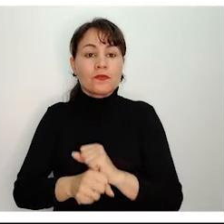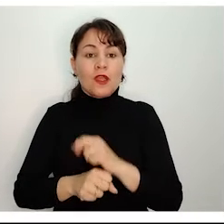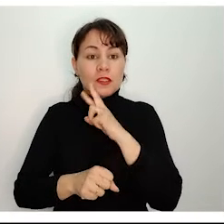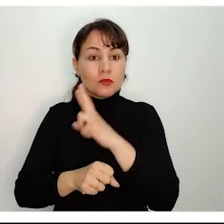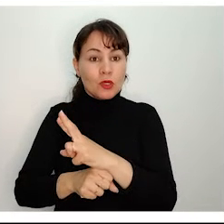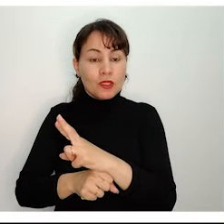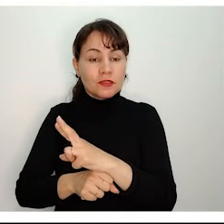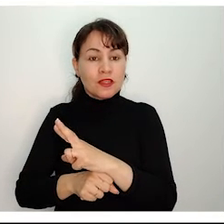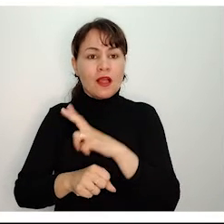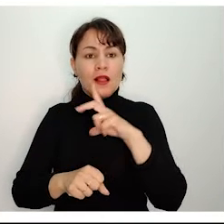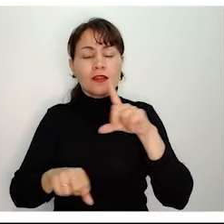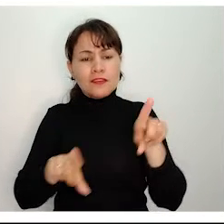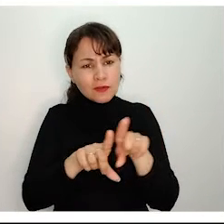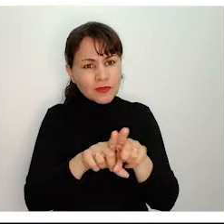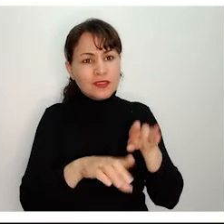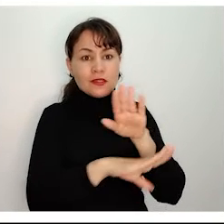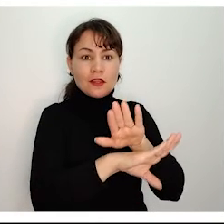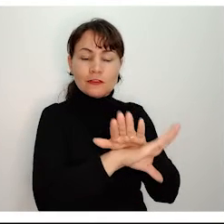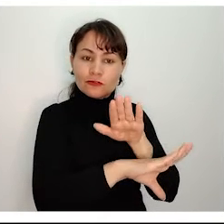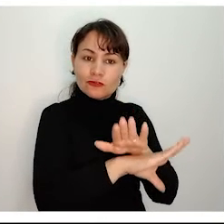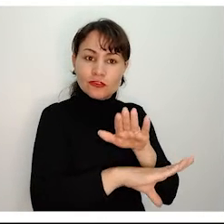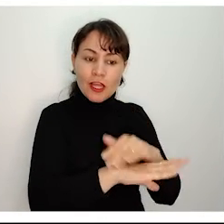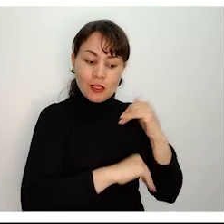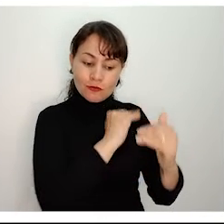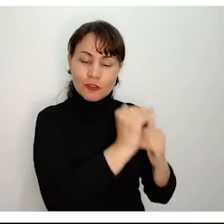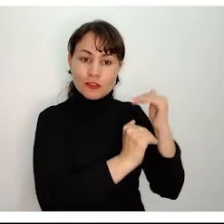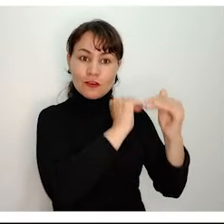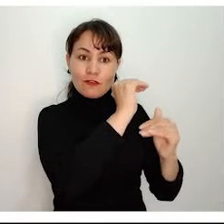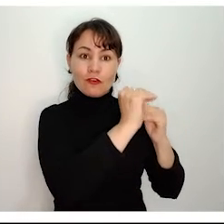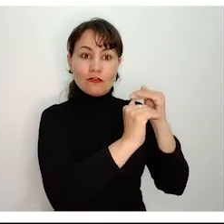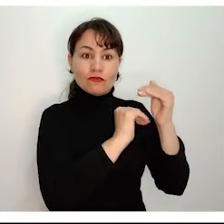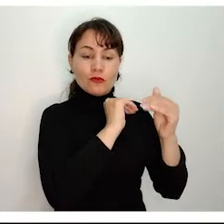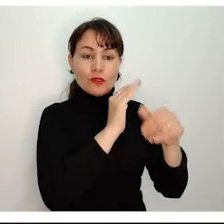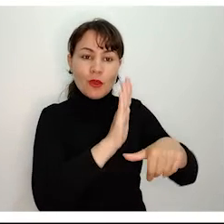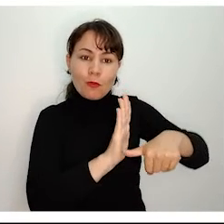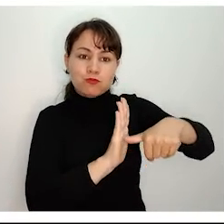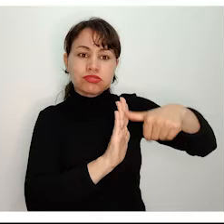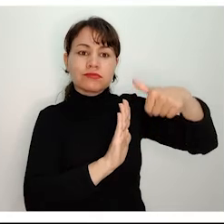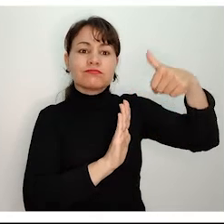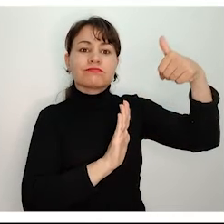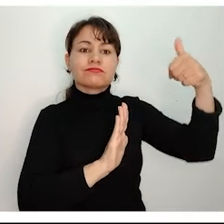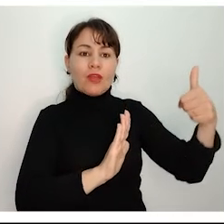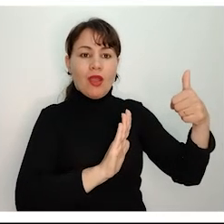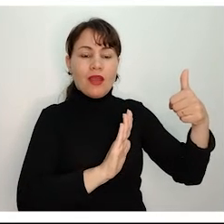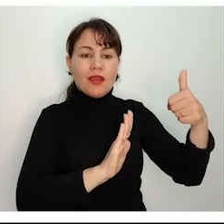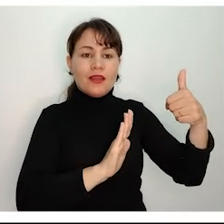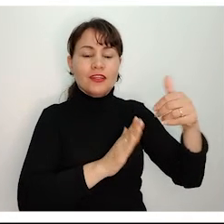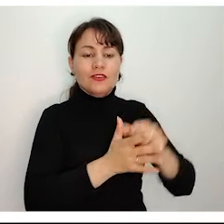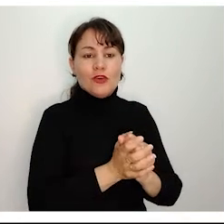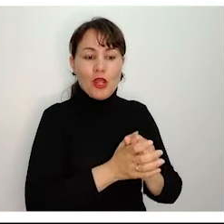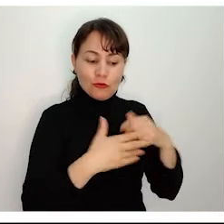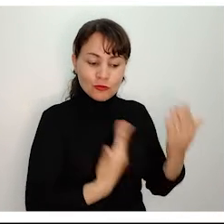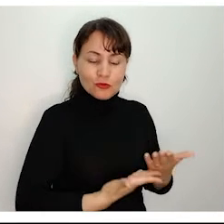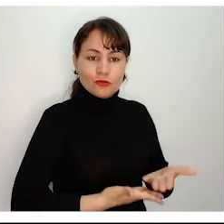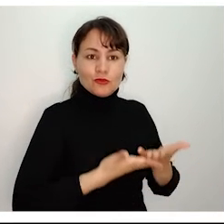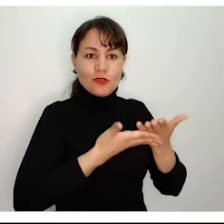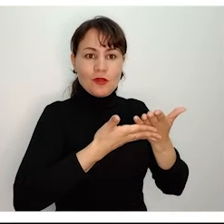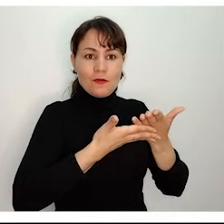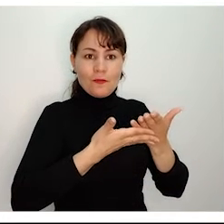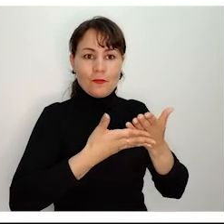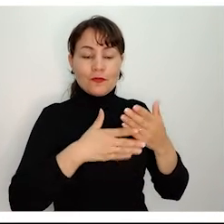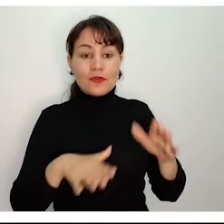essa conclusão, ela também será auxiliada e o desenvolvimento dela também será melhorado diante